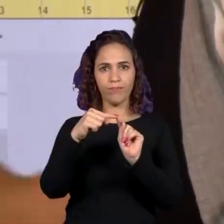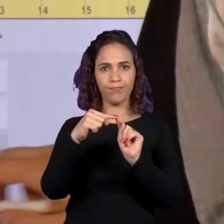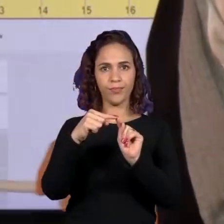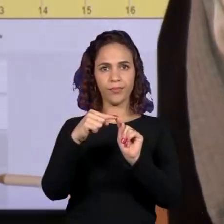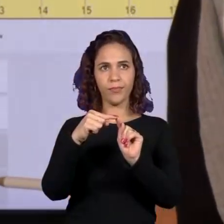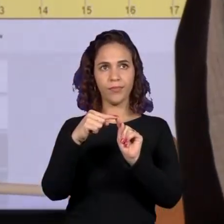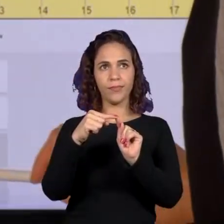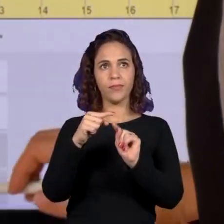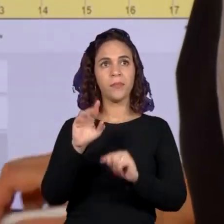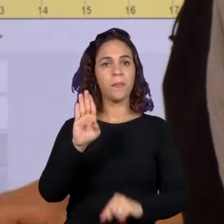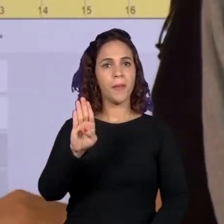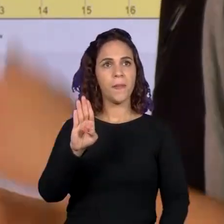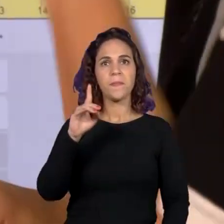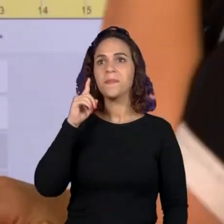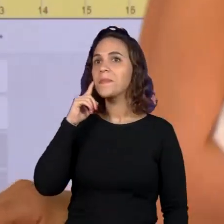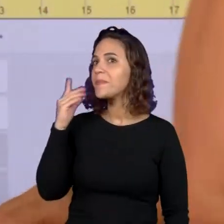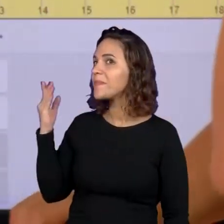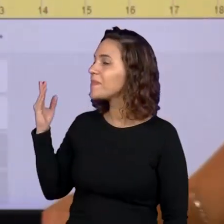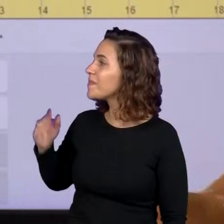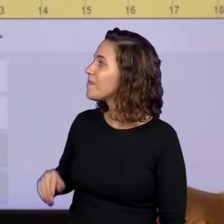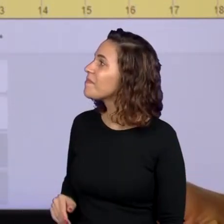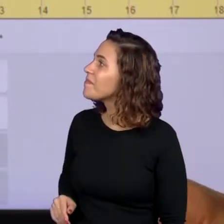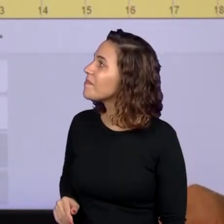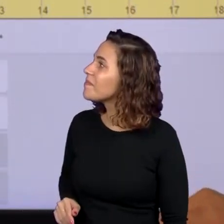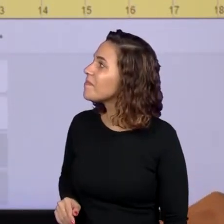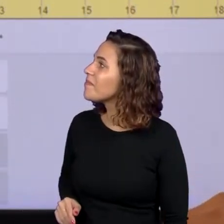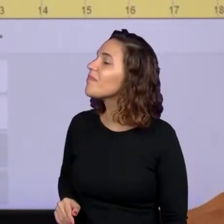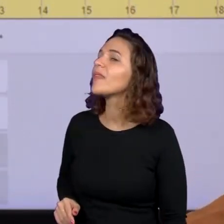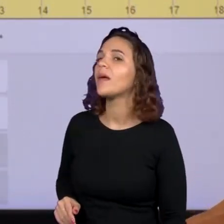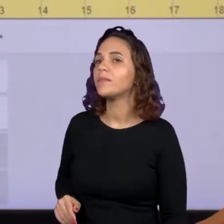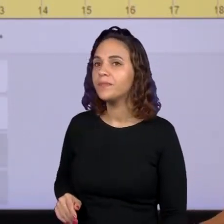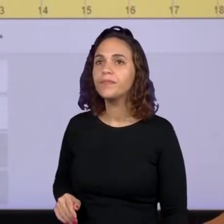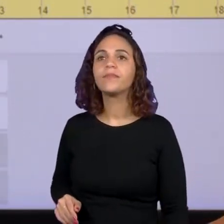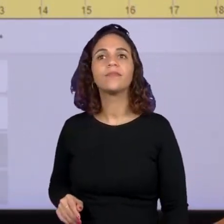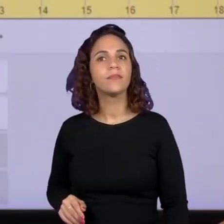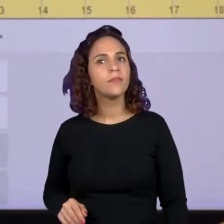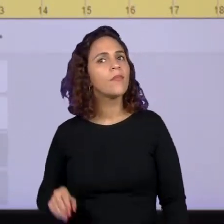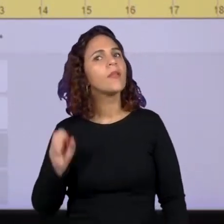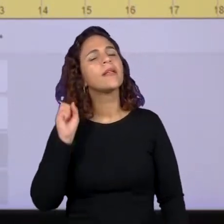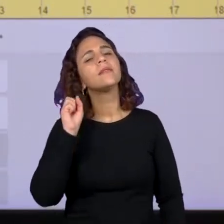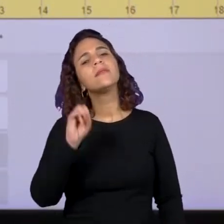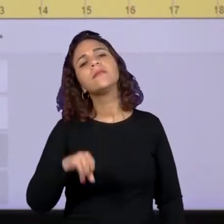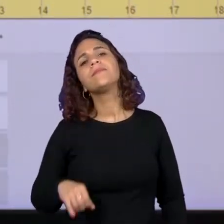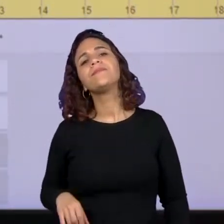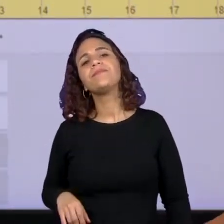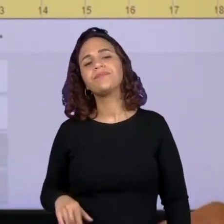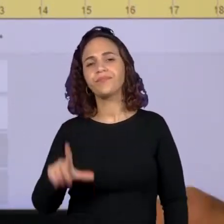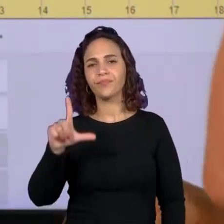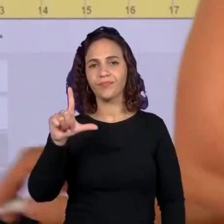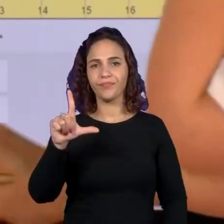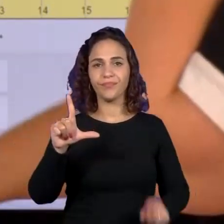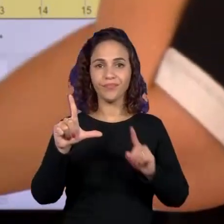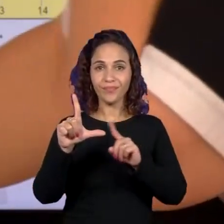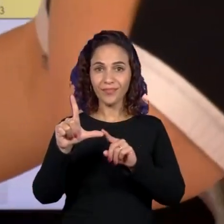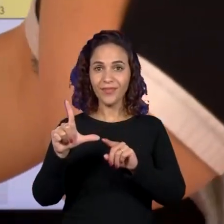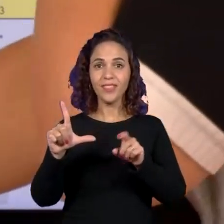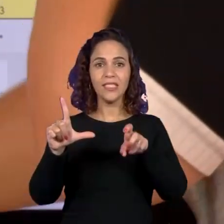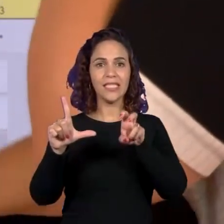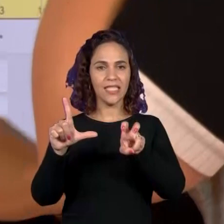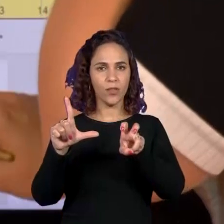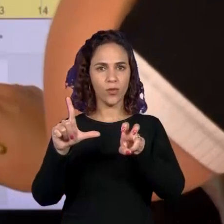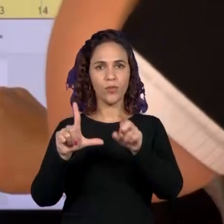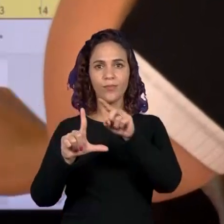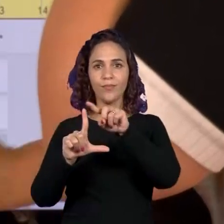4 no Y. Hoje é para a gente explorar. Muito bem. E se eu marcar 5 no X e 7 no